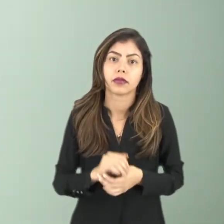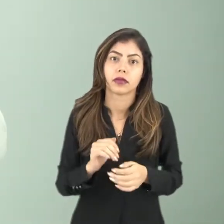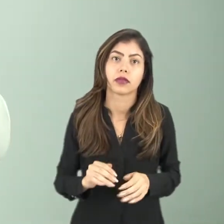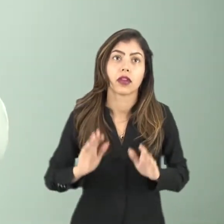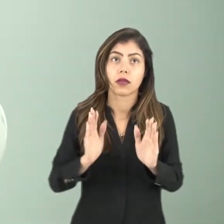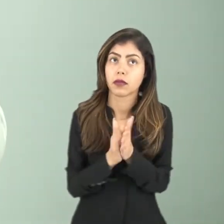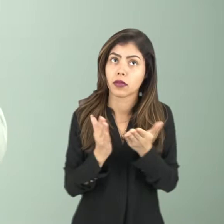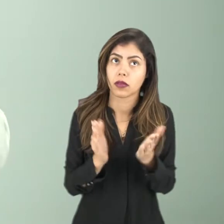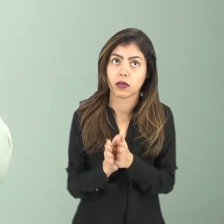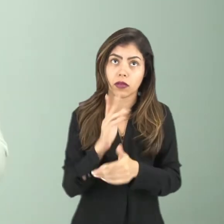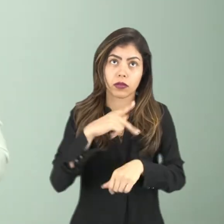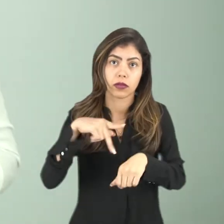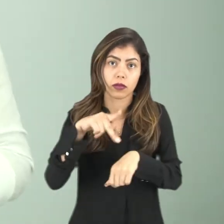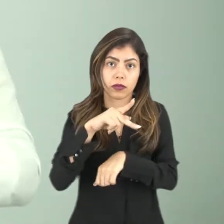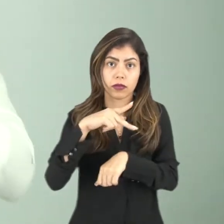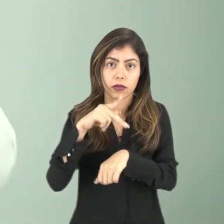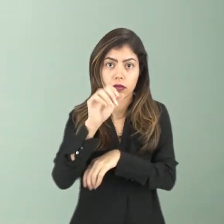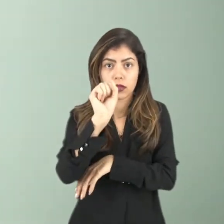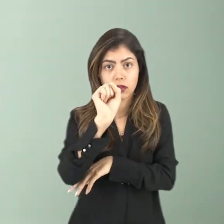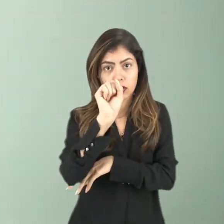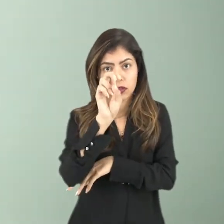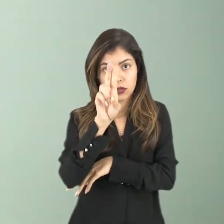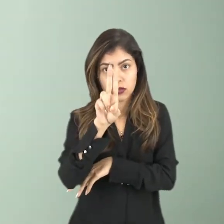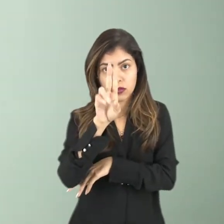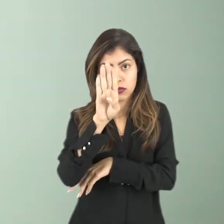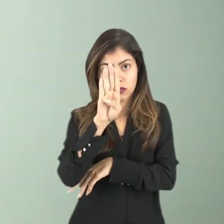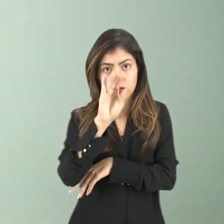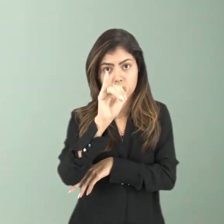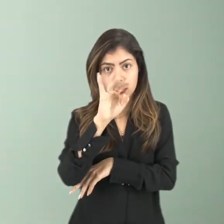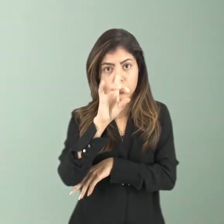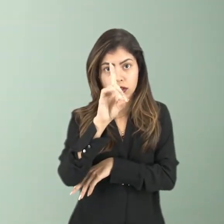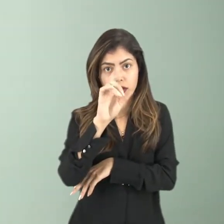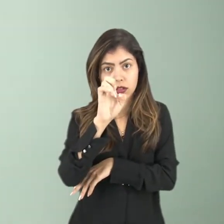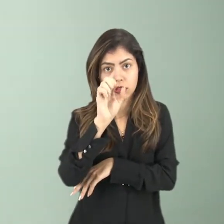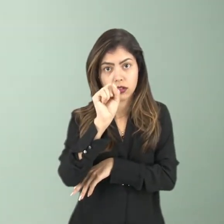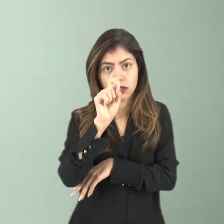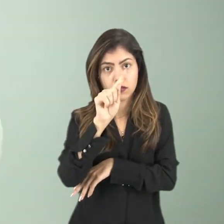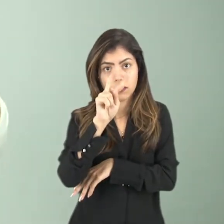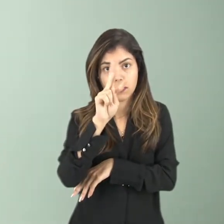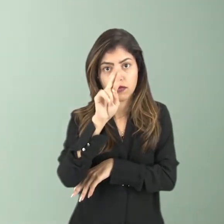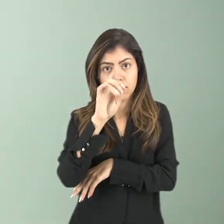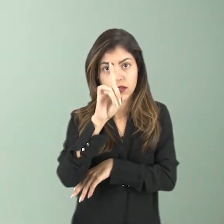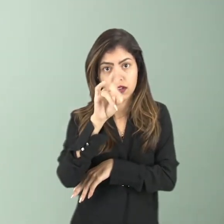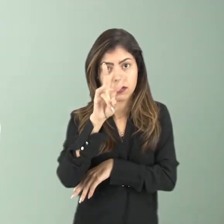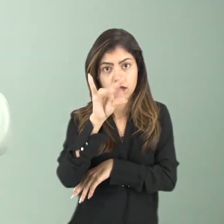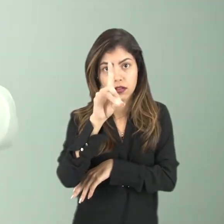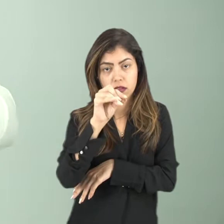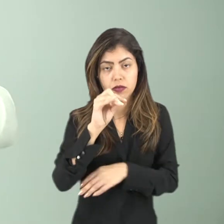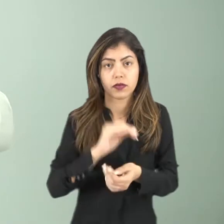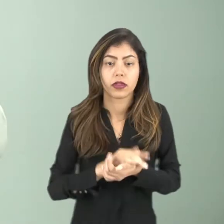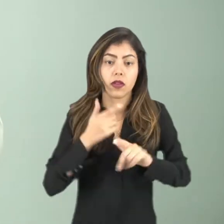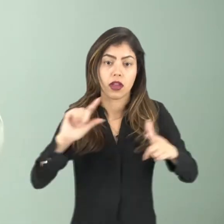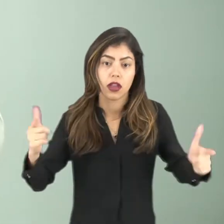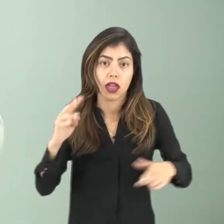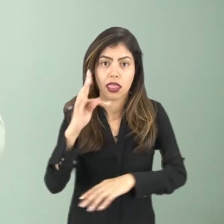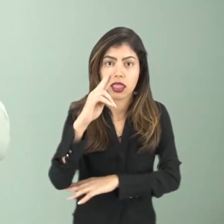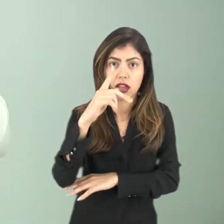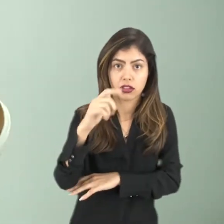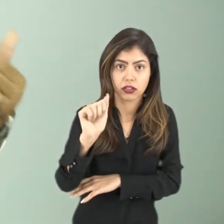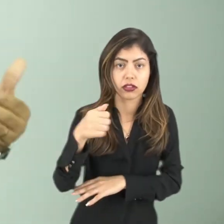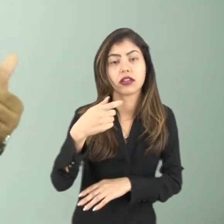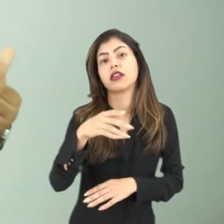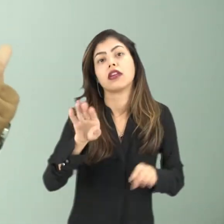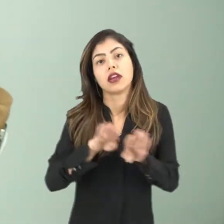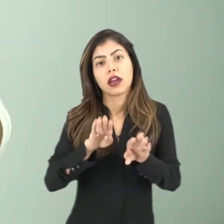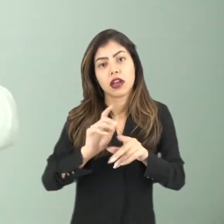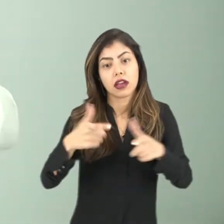tá? Pobre é o país, subdesenvolvido é esse país. Por quê? Porque ele tem uma base larga, com alta taxa